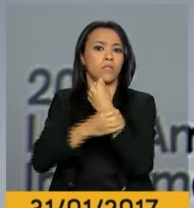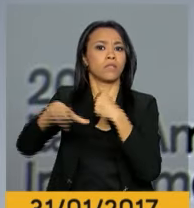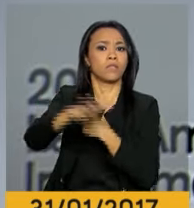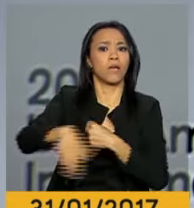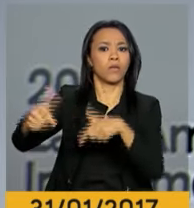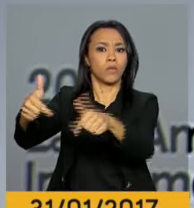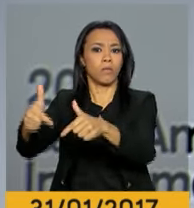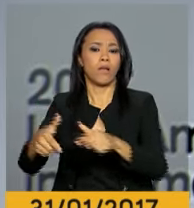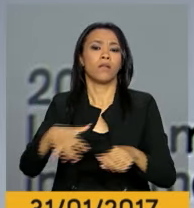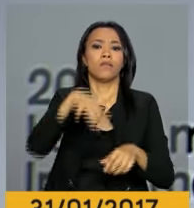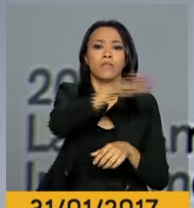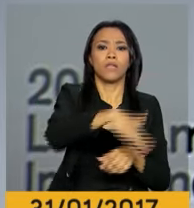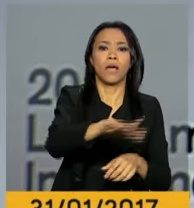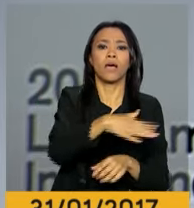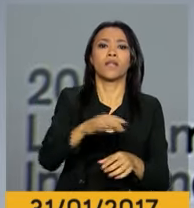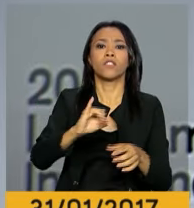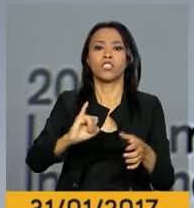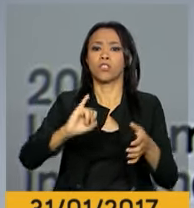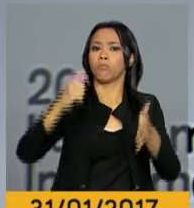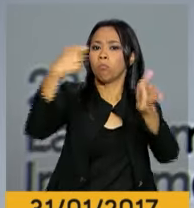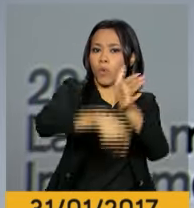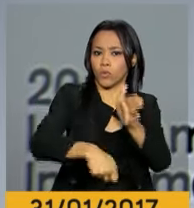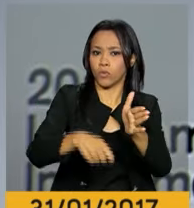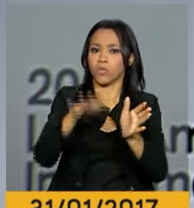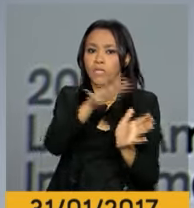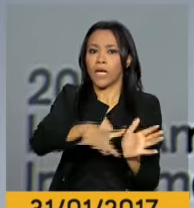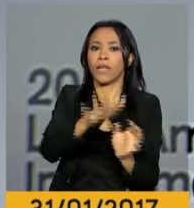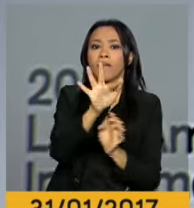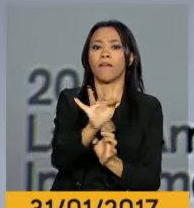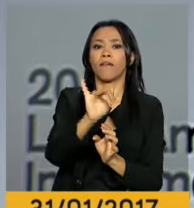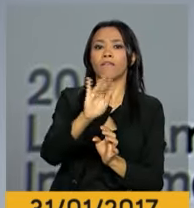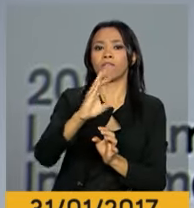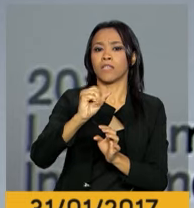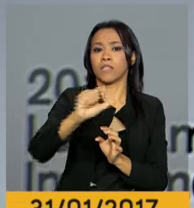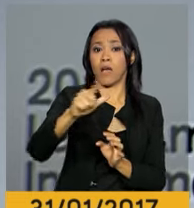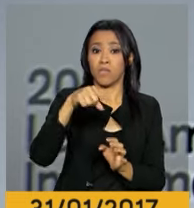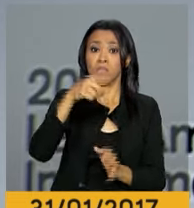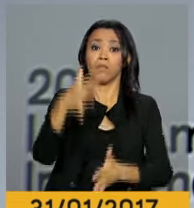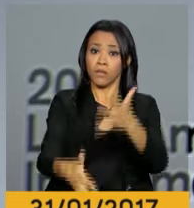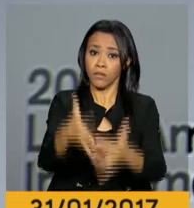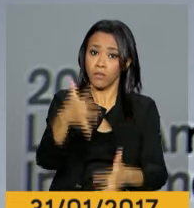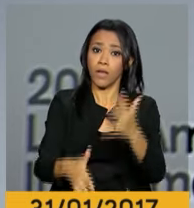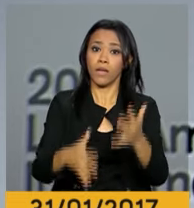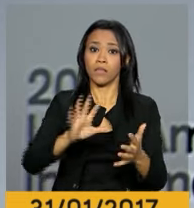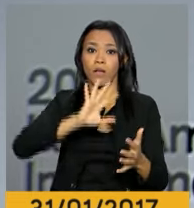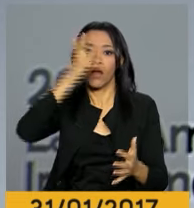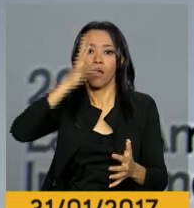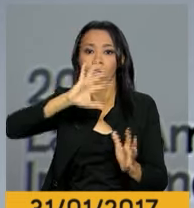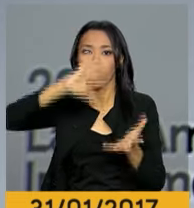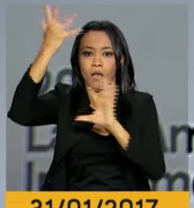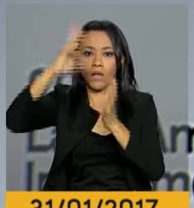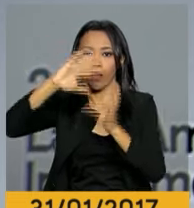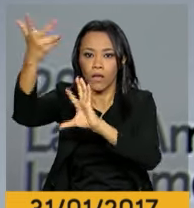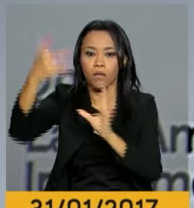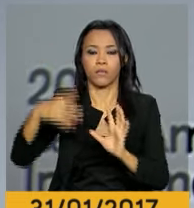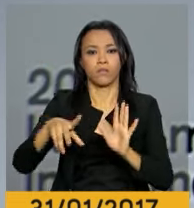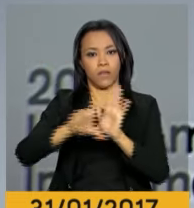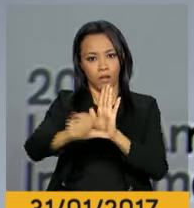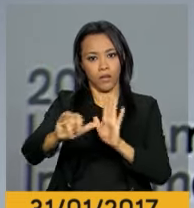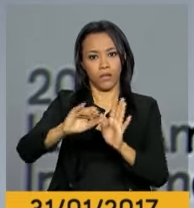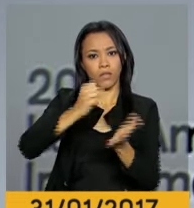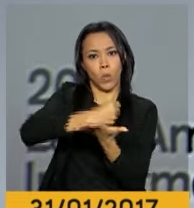matéria tributária porque instabiliza o setor produtivo então quando nós dizemos isso nós invocamos muito o texto